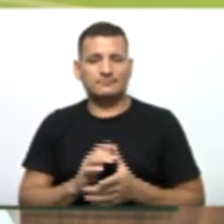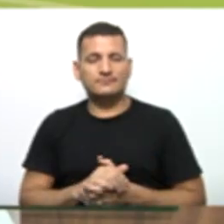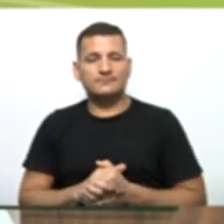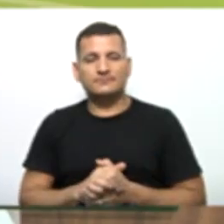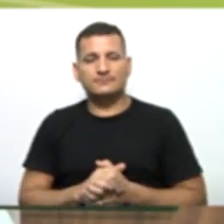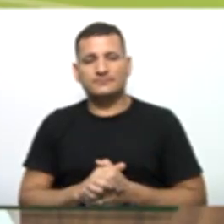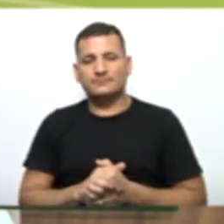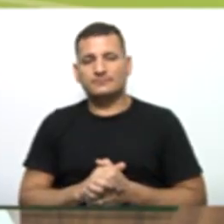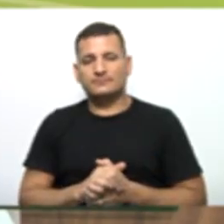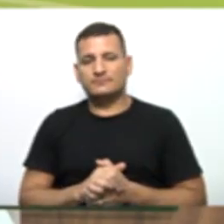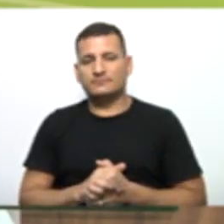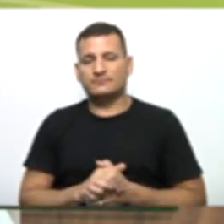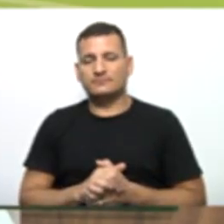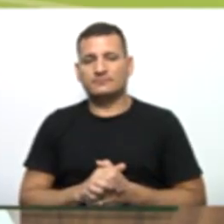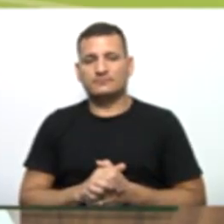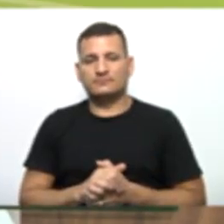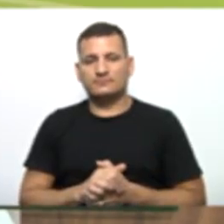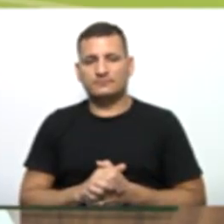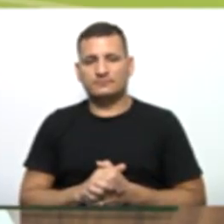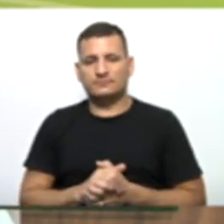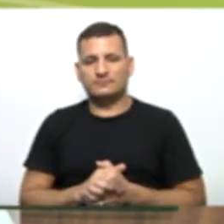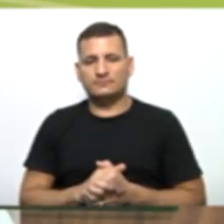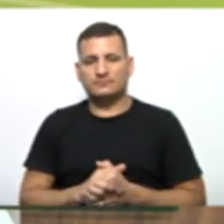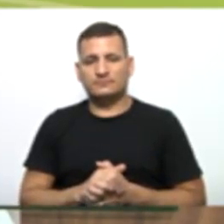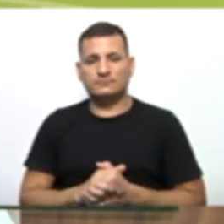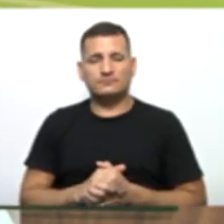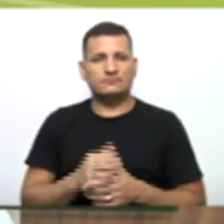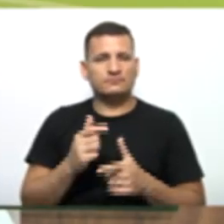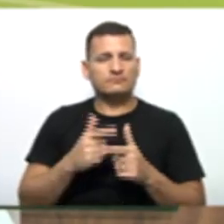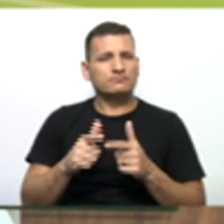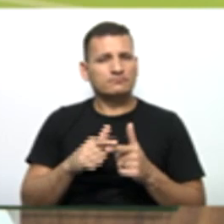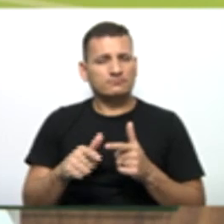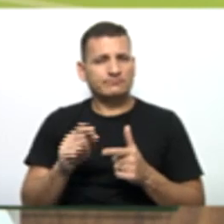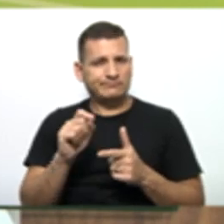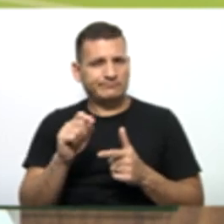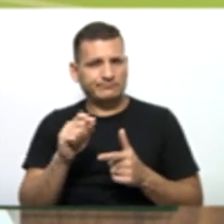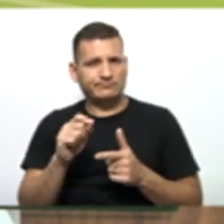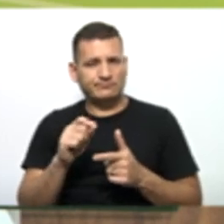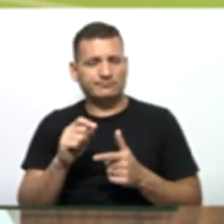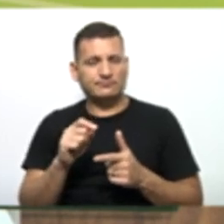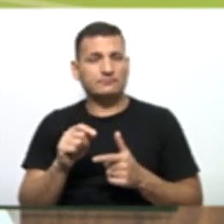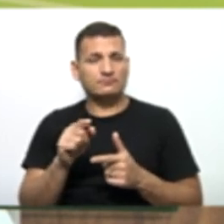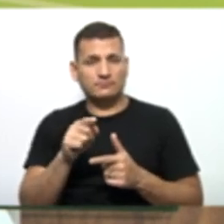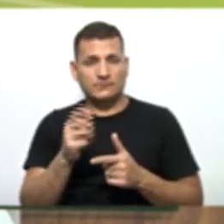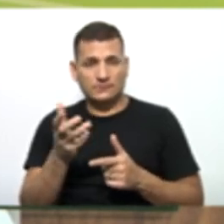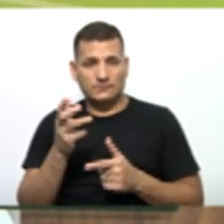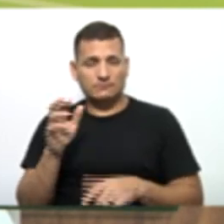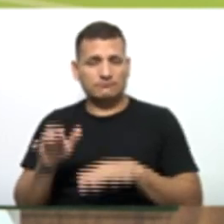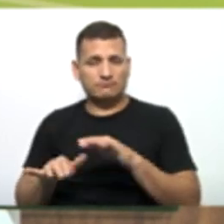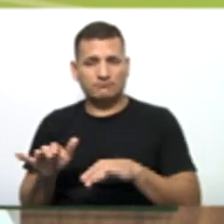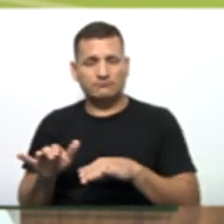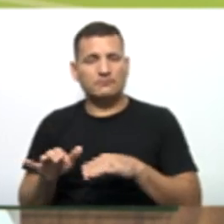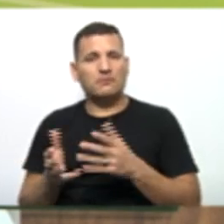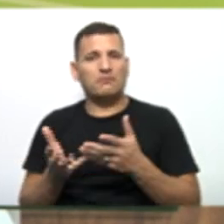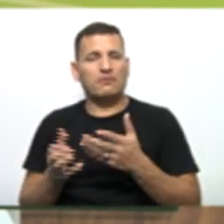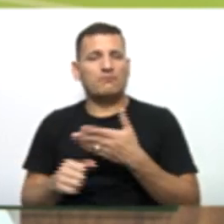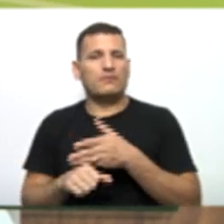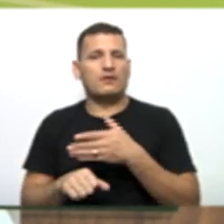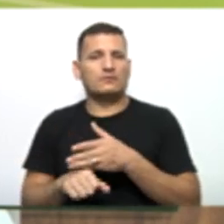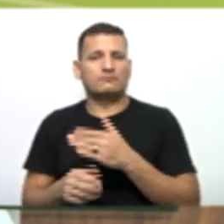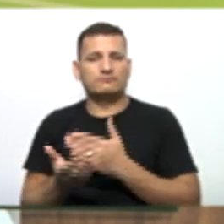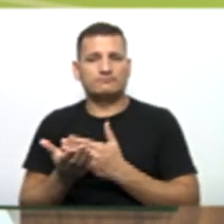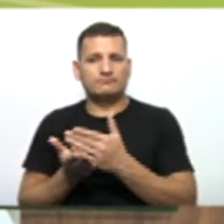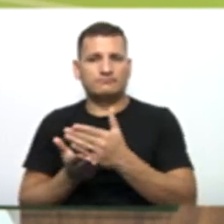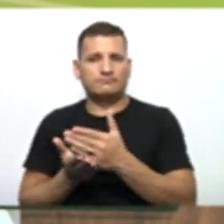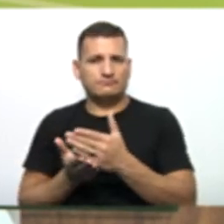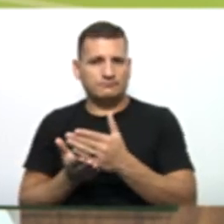na verdade, é que quando você quer desenvolver, você já quer começar na parte prática, na verdade, né? E